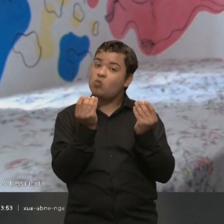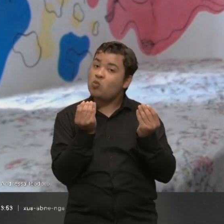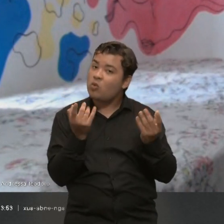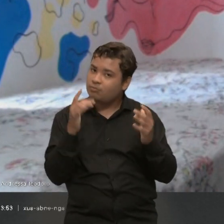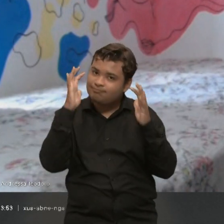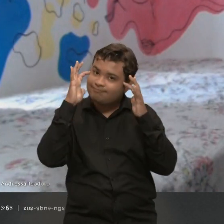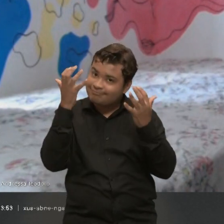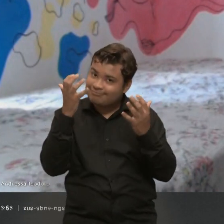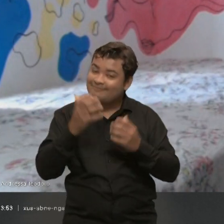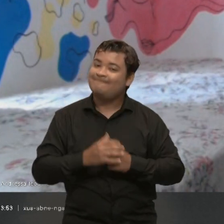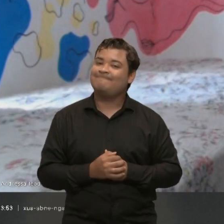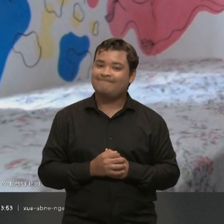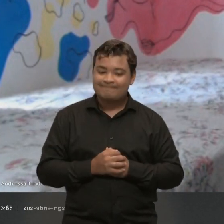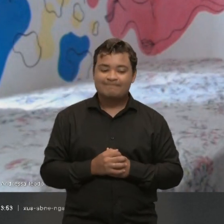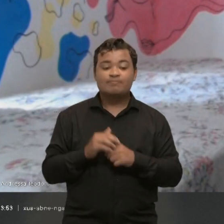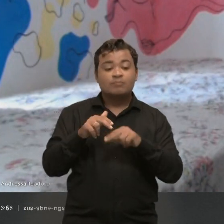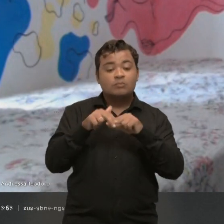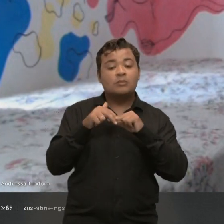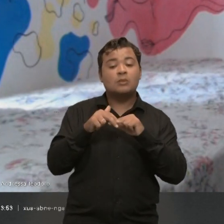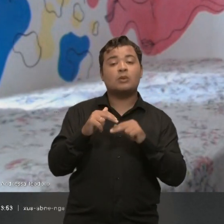que compreende, que passa